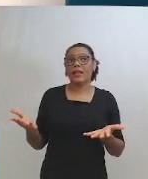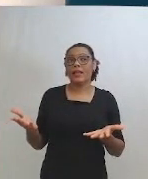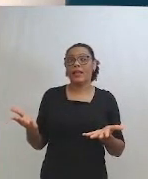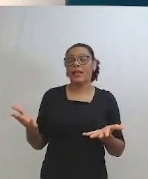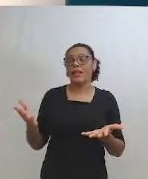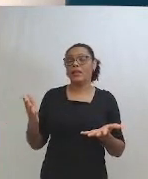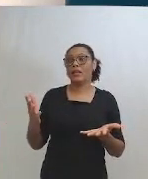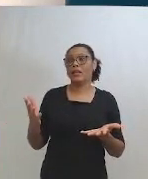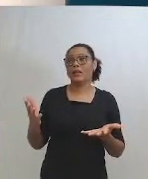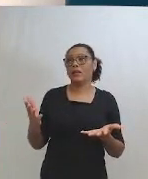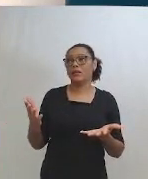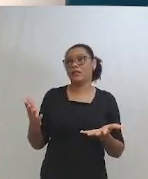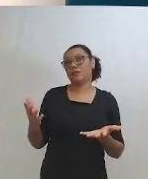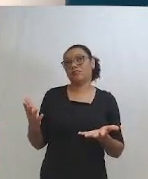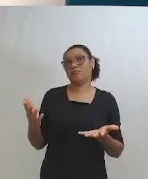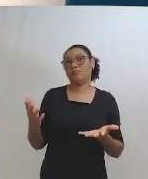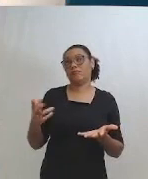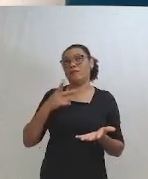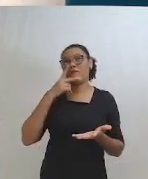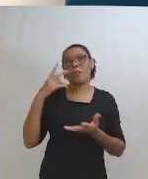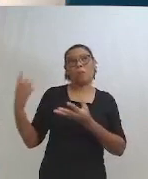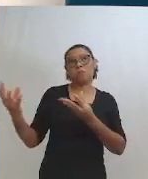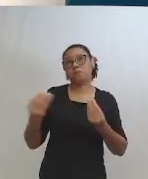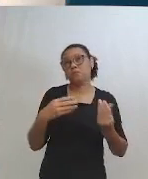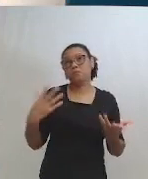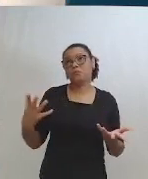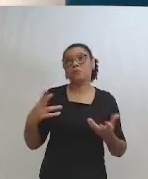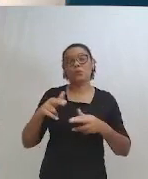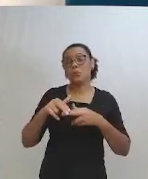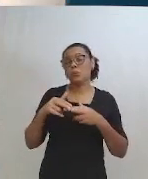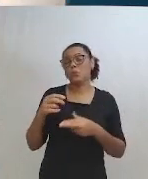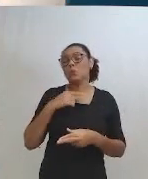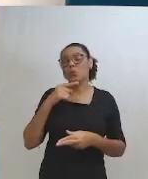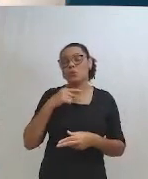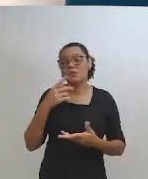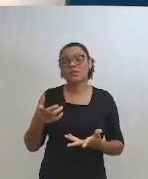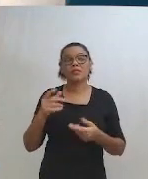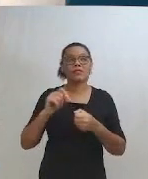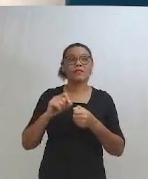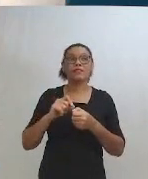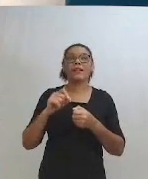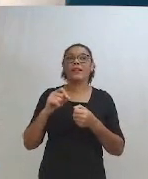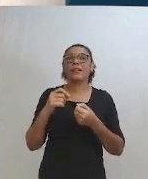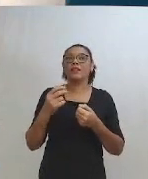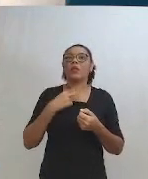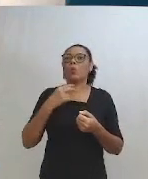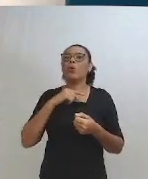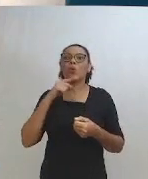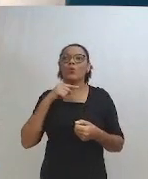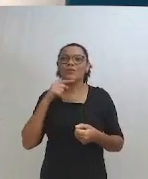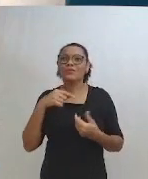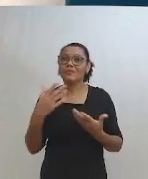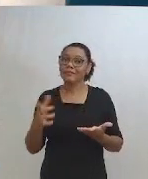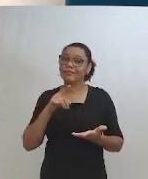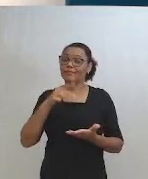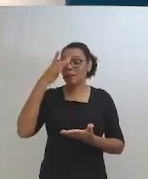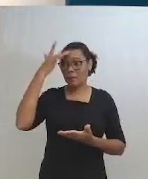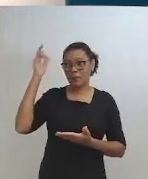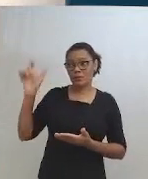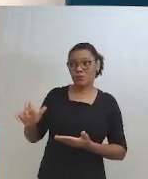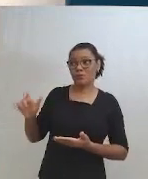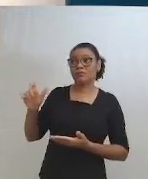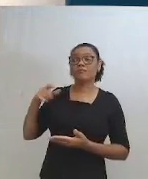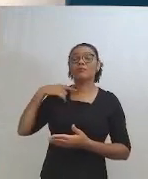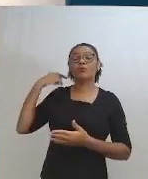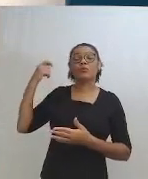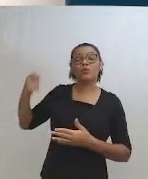não era possível fazer, o que era vedado fazê-lo. Assim, o nobre juiz da sentença de pronúncia,